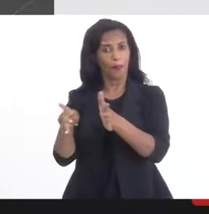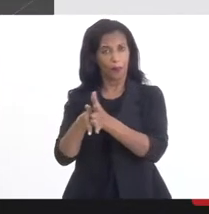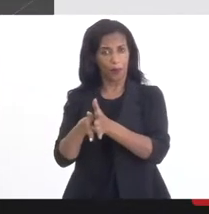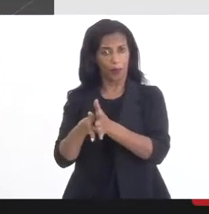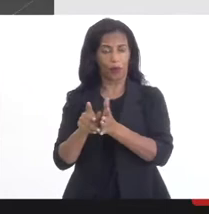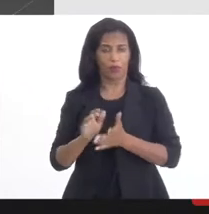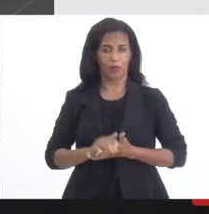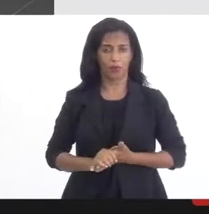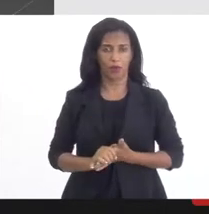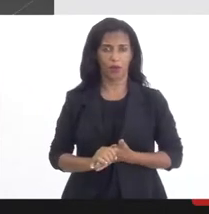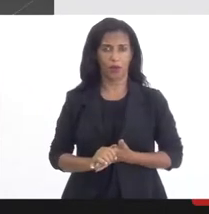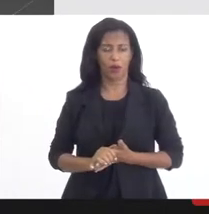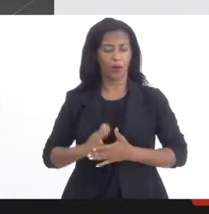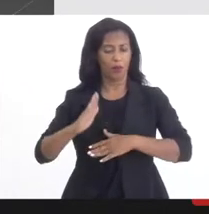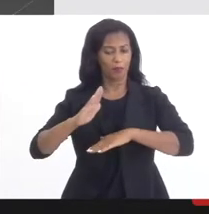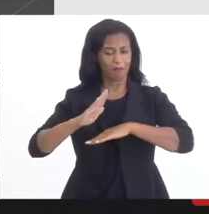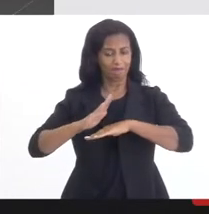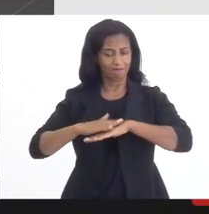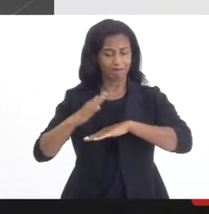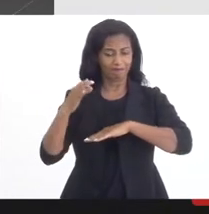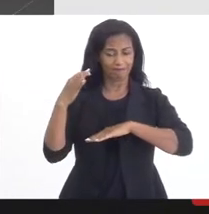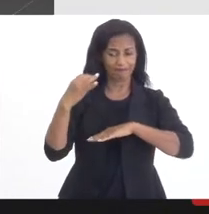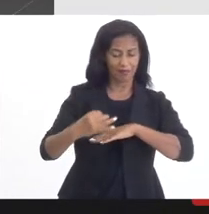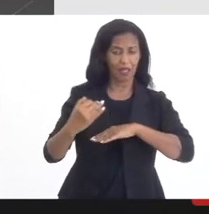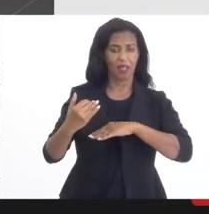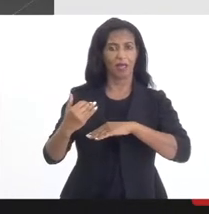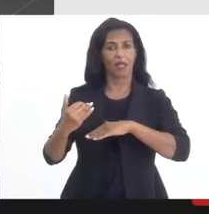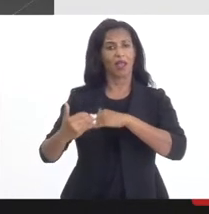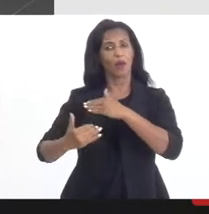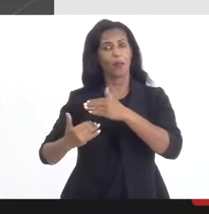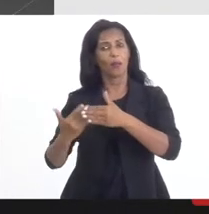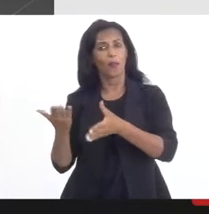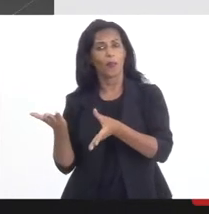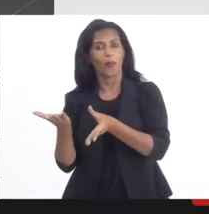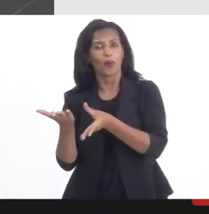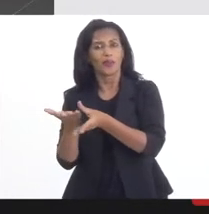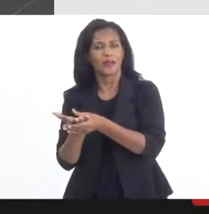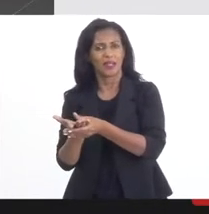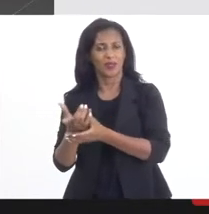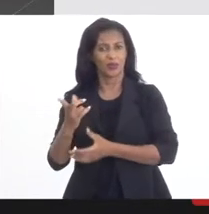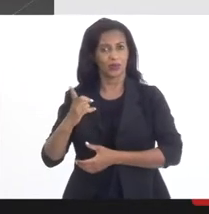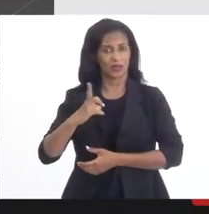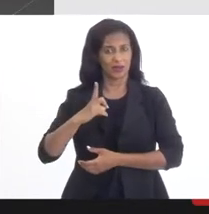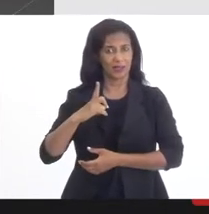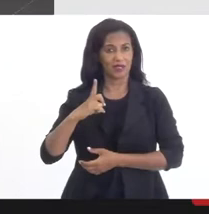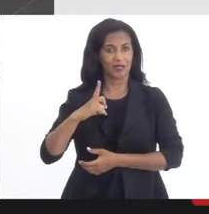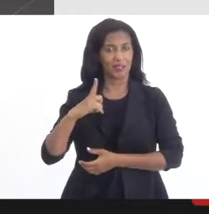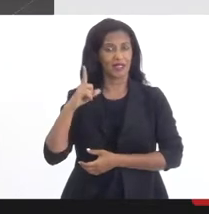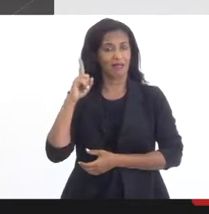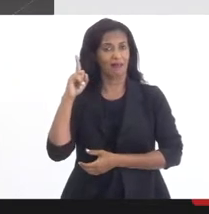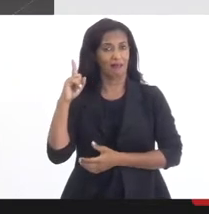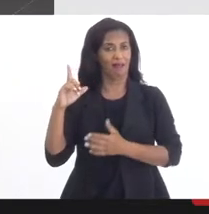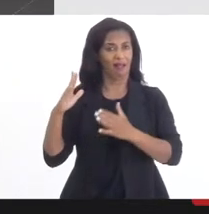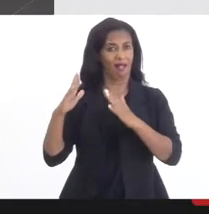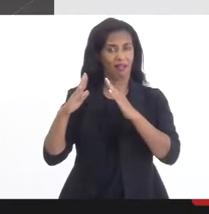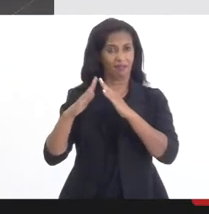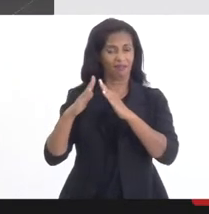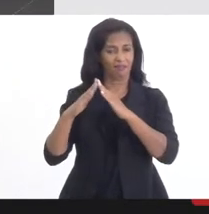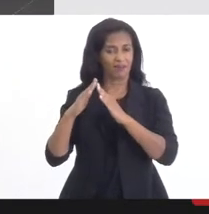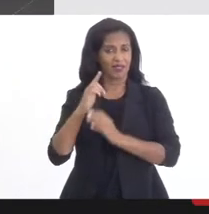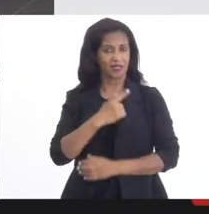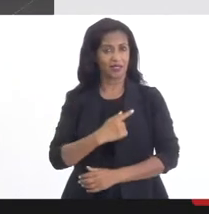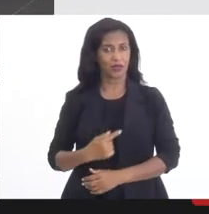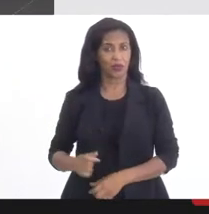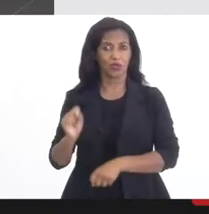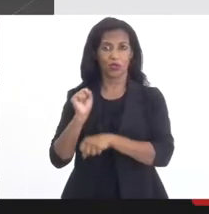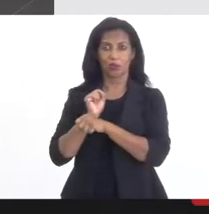a solução mais viável é o processo que hoje se encontra no Palácio Guanabara, esperando um decreto de utilidade pública